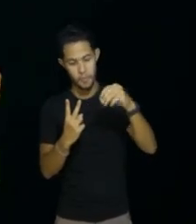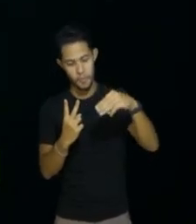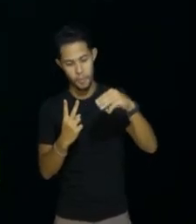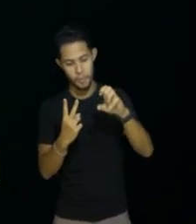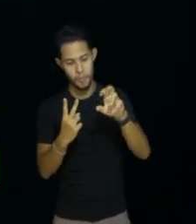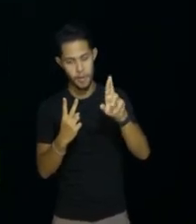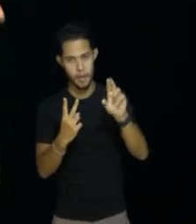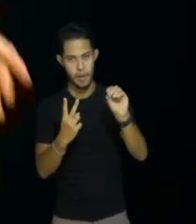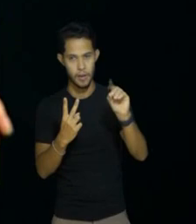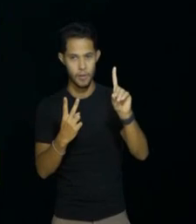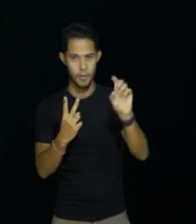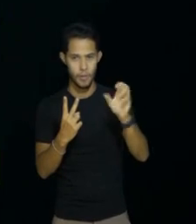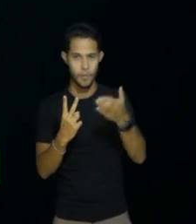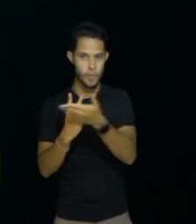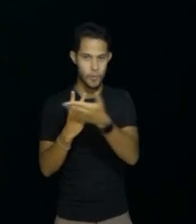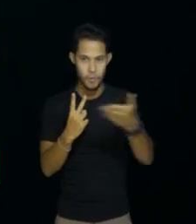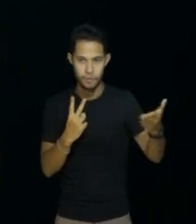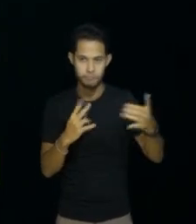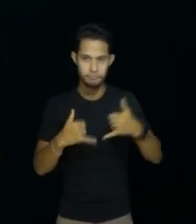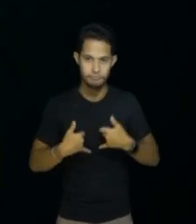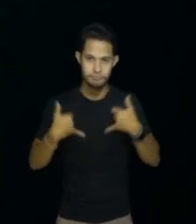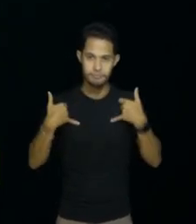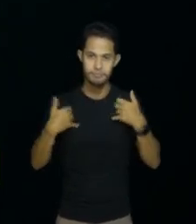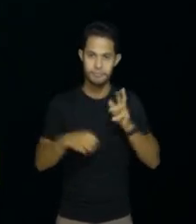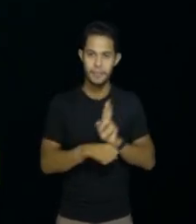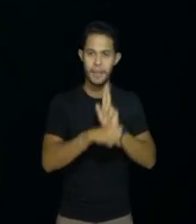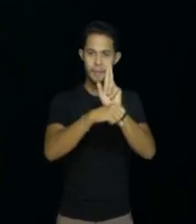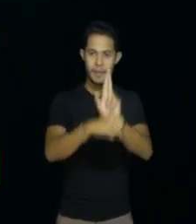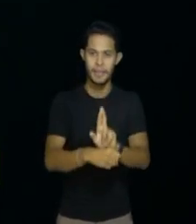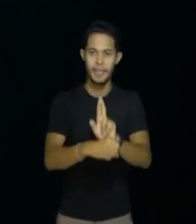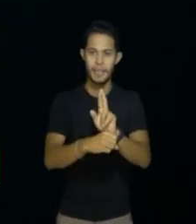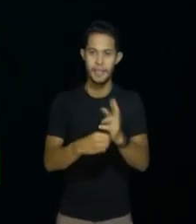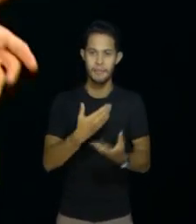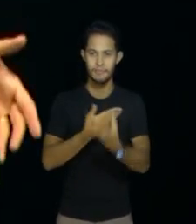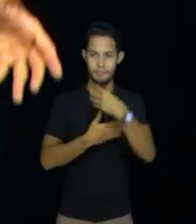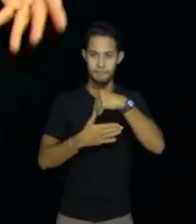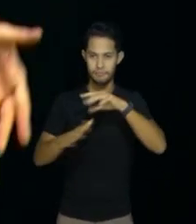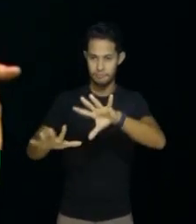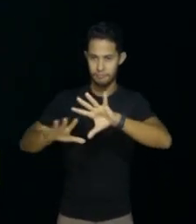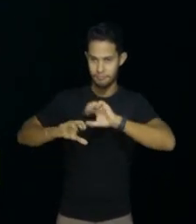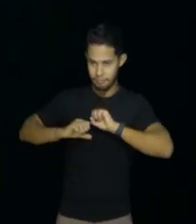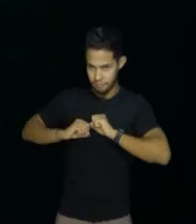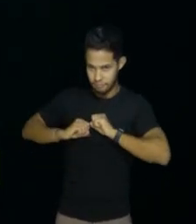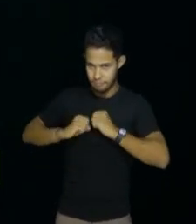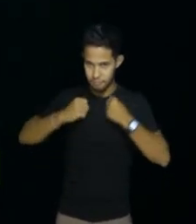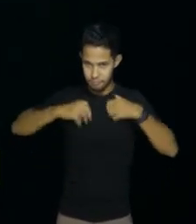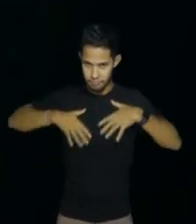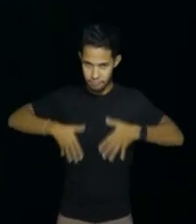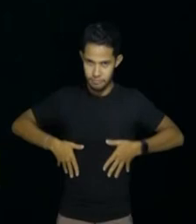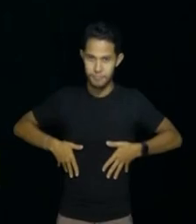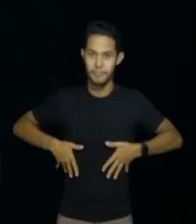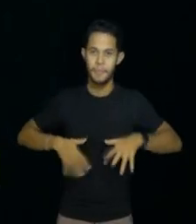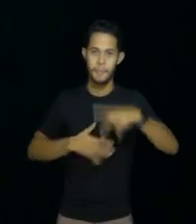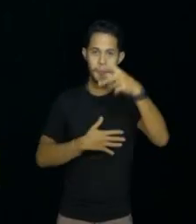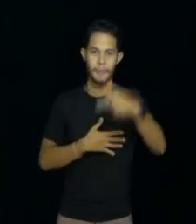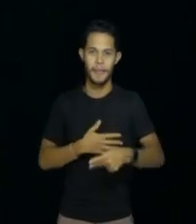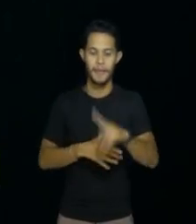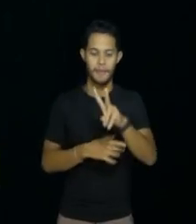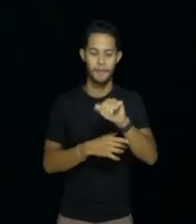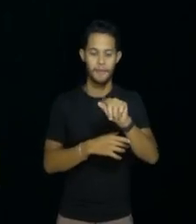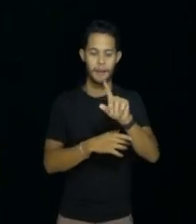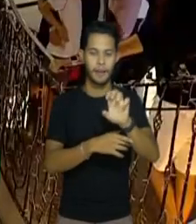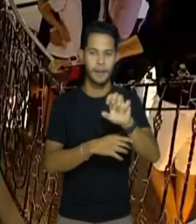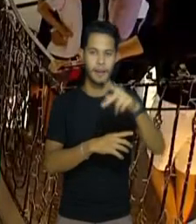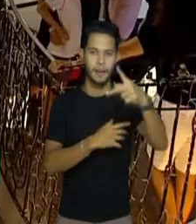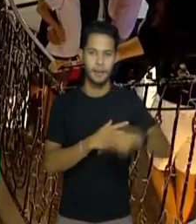nos orgulham, que nos inspiram e representam aquilo que está no sangue da gente de Blumenau, do Vale de Santa Catarina dos Catarinenses. Muito obrigado a todos.